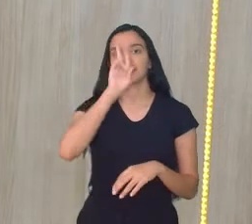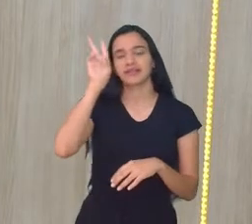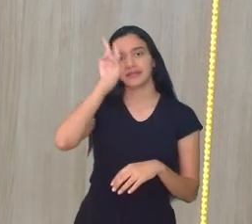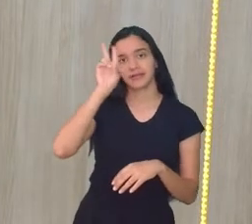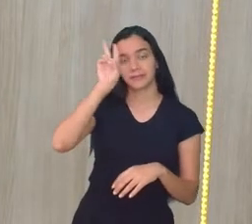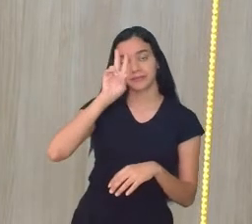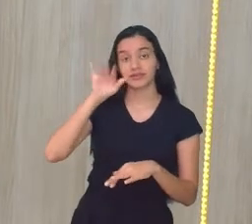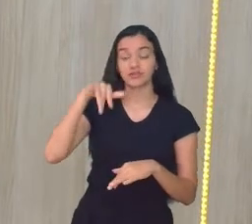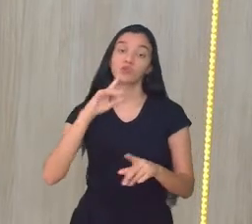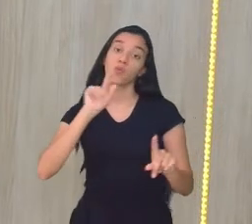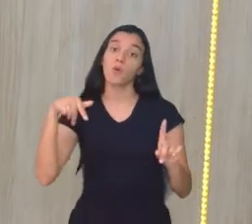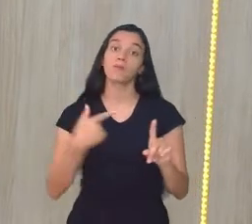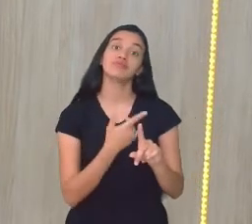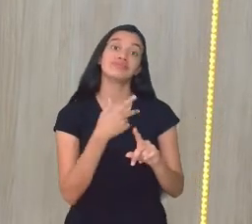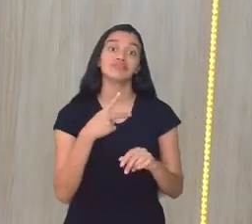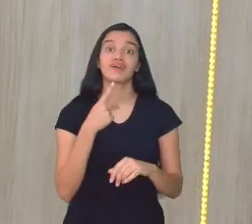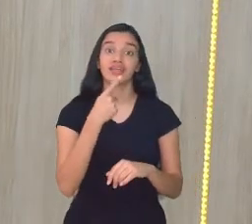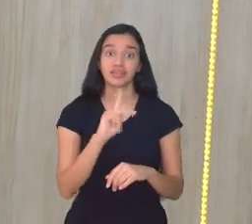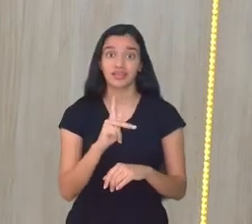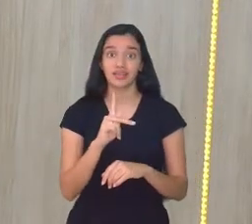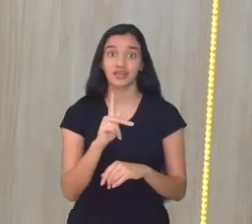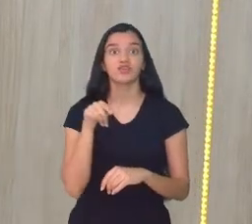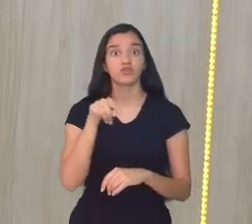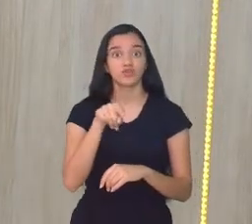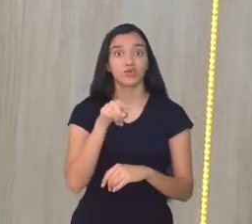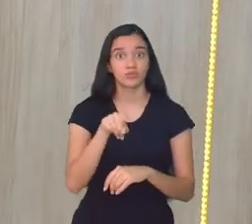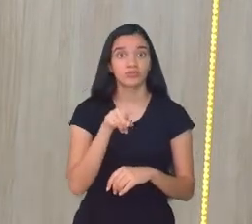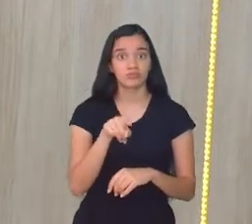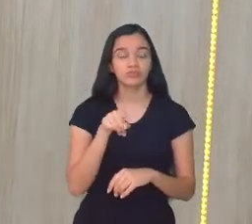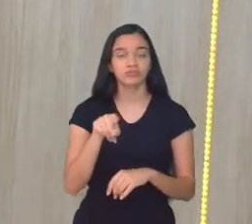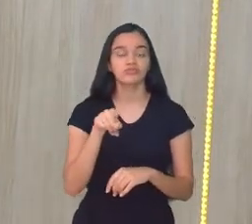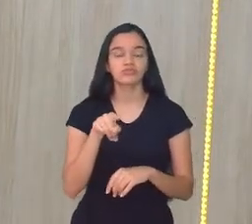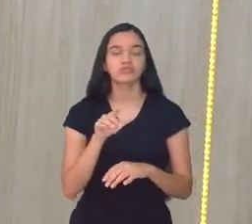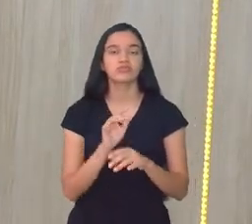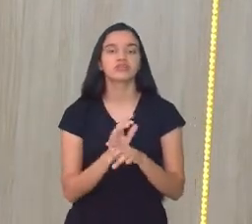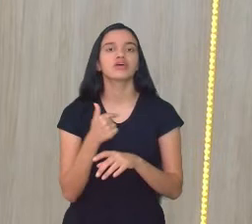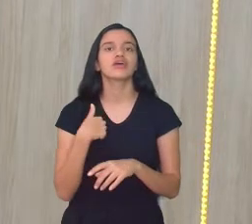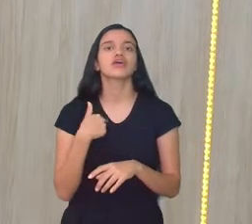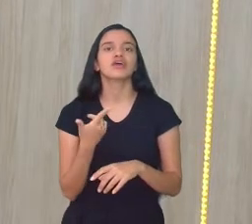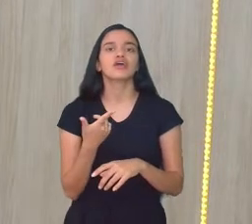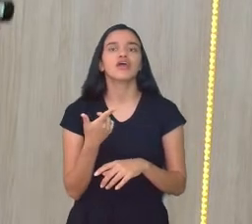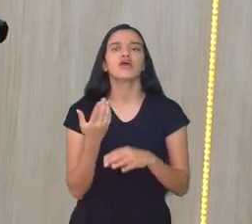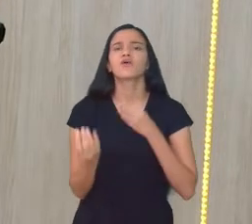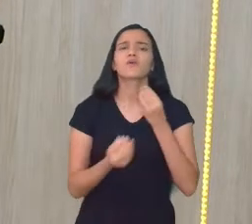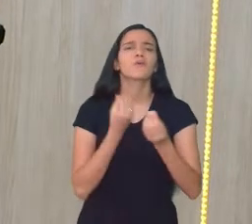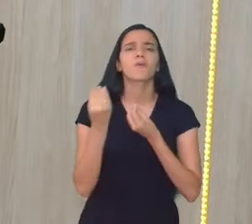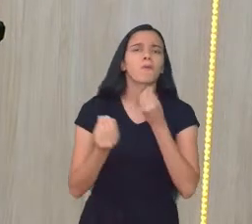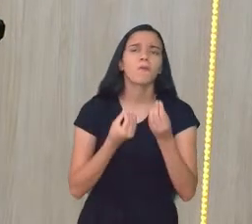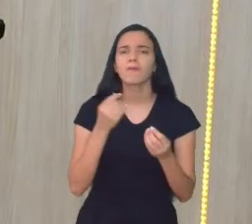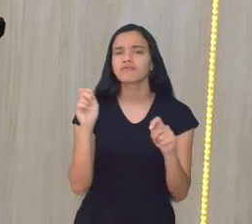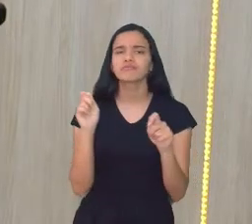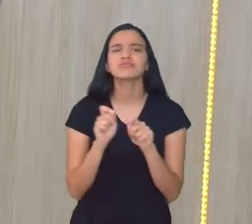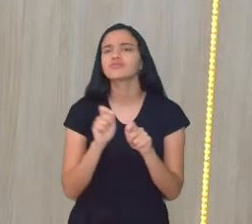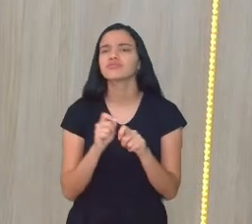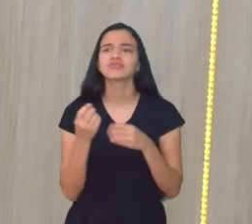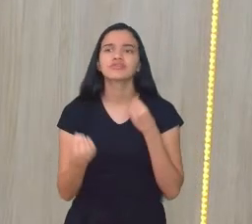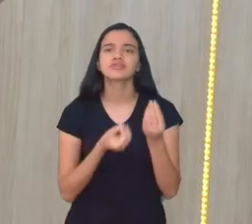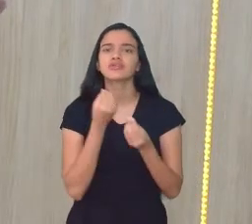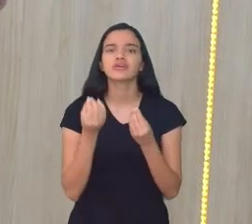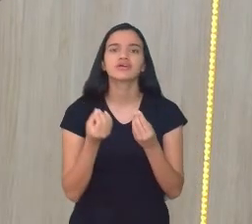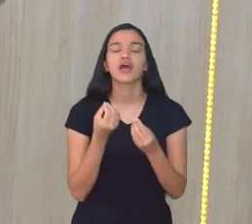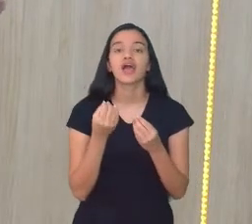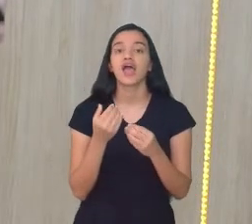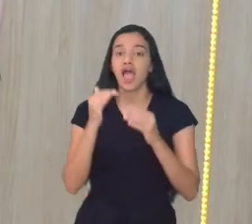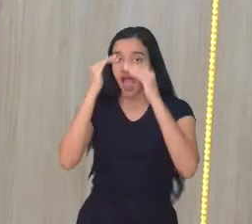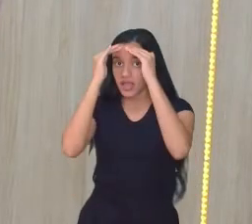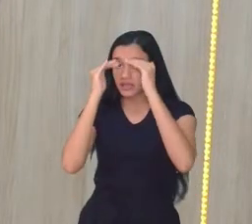lembrando, o objetivo é teu, é você que vai lá. Como é que você vai fazer?